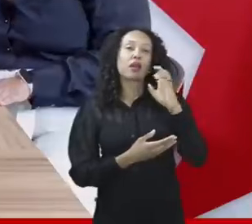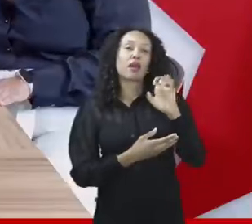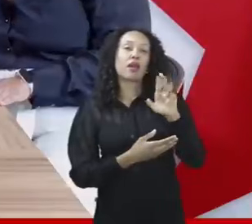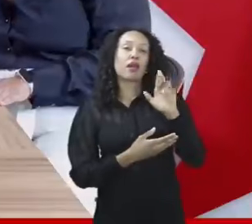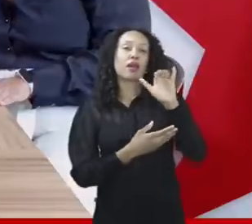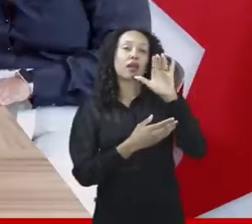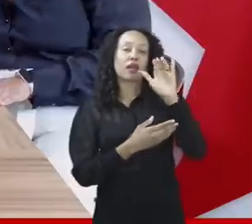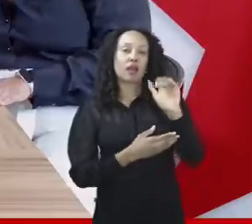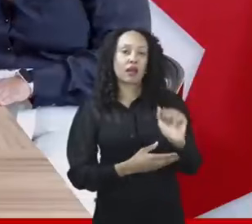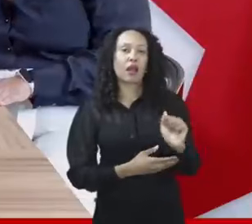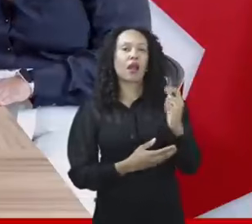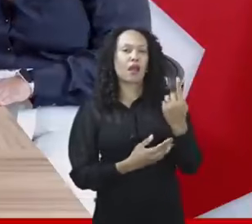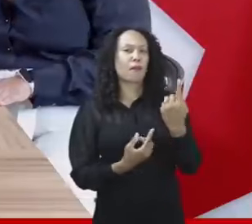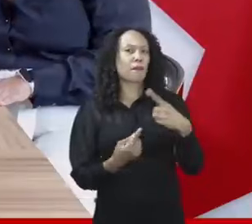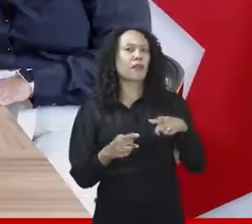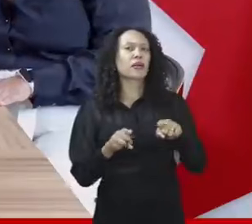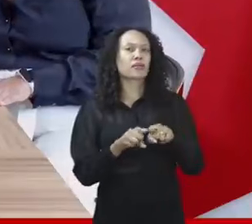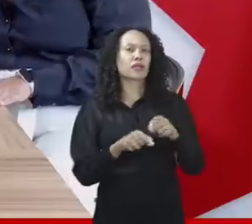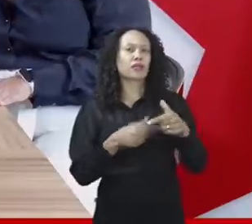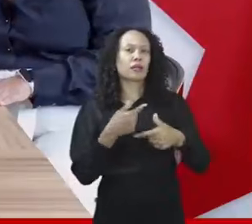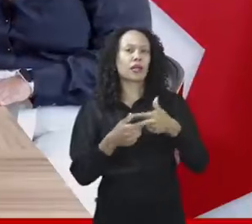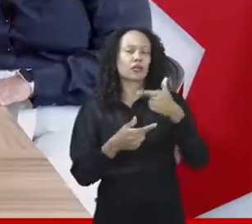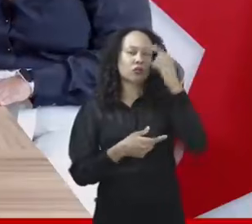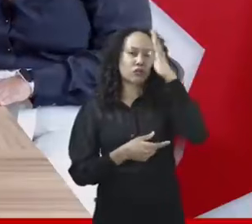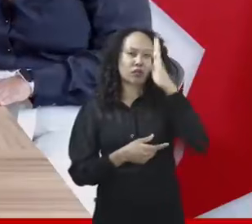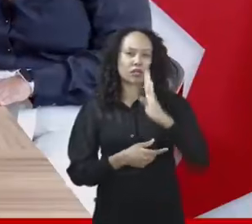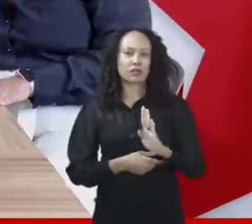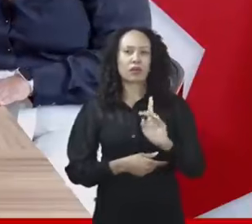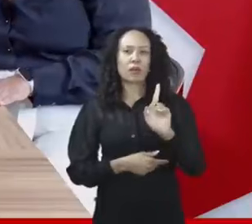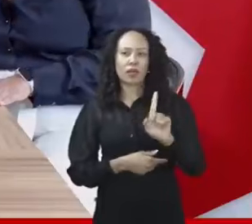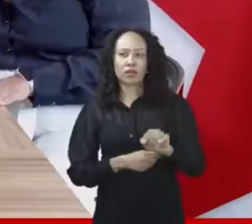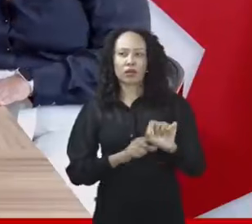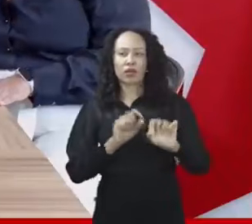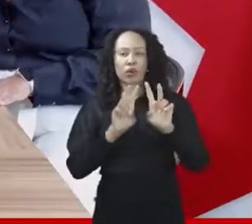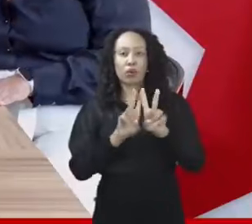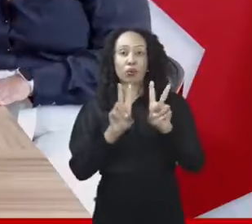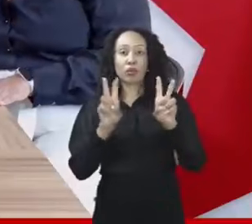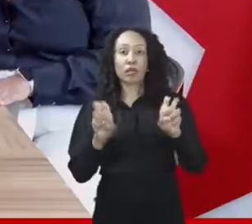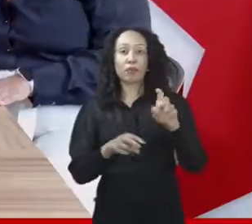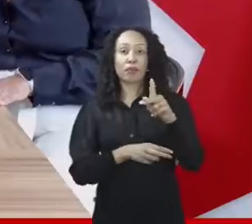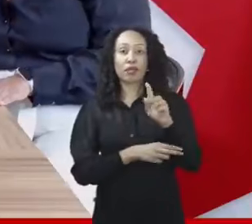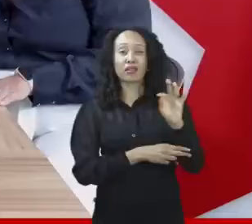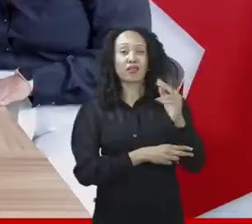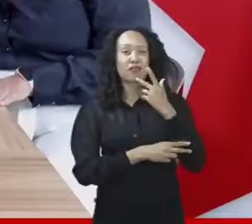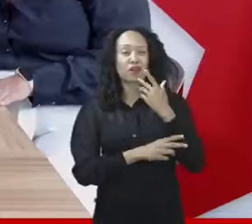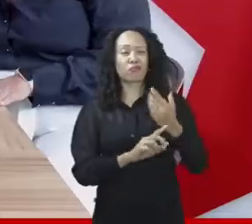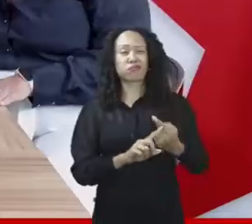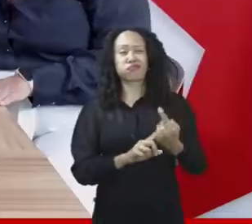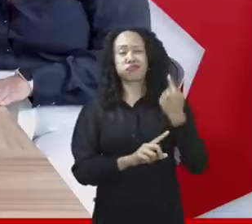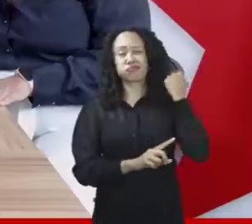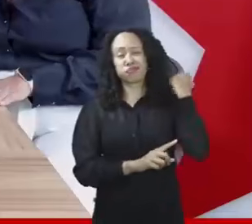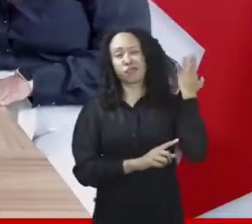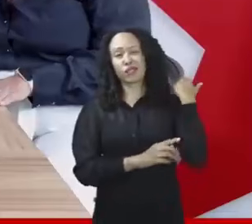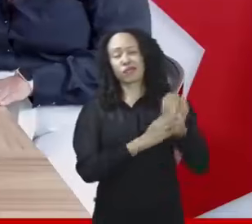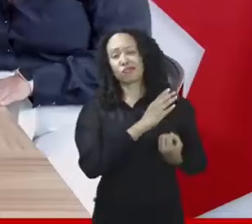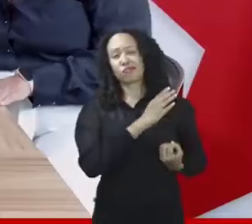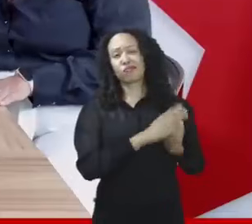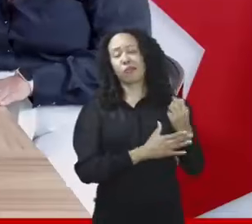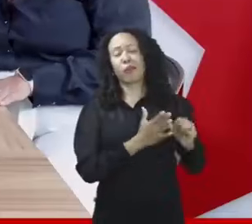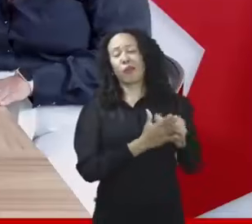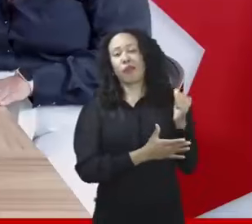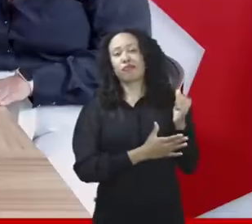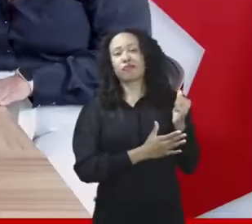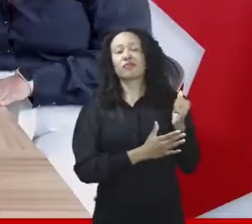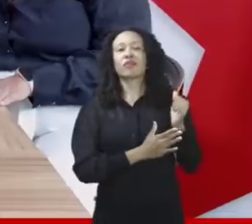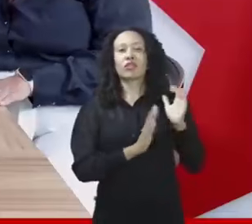dos trabalhadores e trabalhadoras do Brasil, mas é uma pauta que o Partido dos Trabalhadores levanta desde a sua fundação e já tinha sido colocada